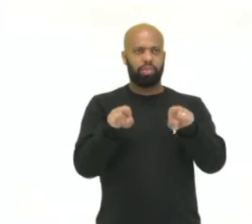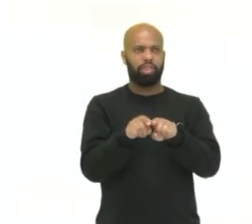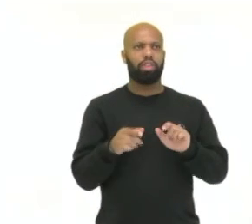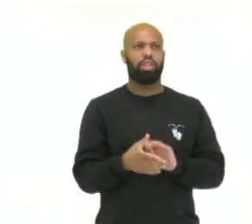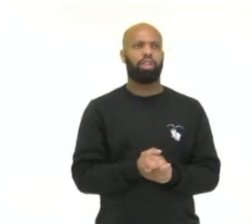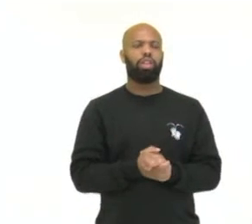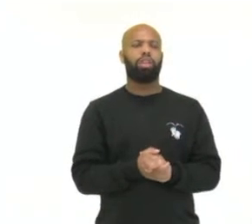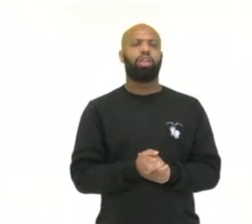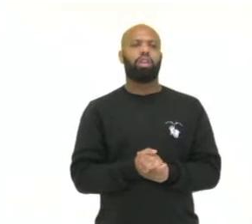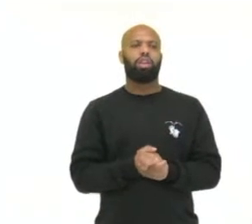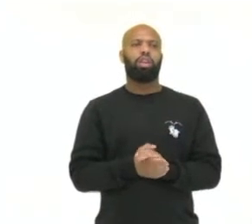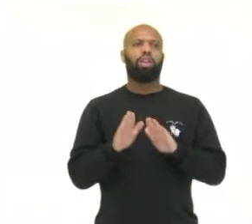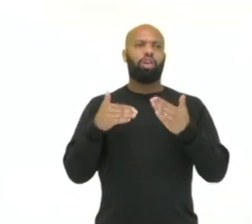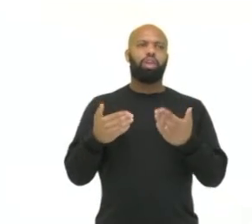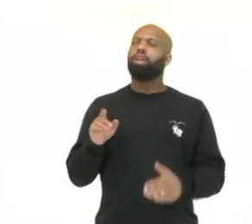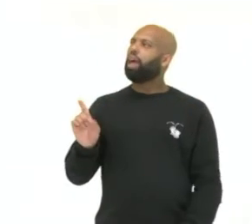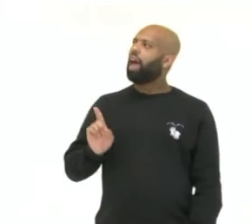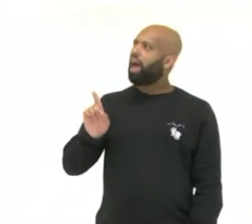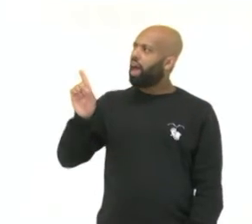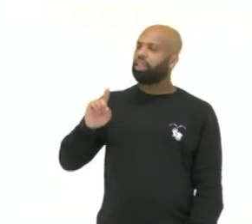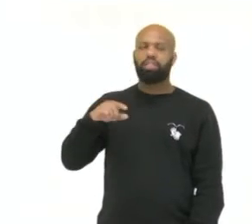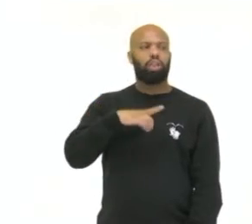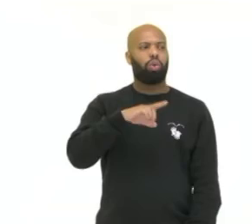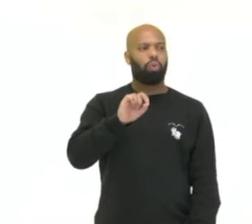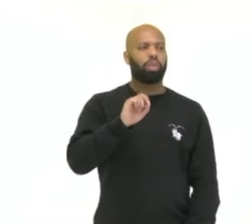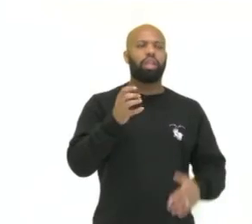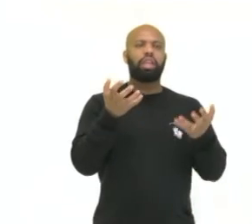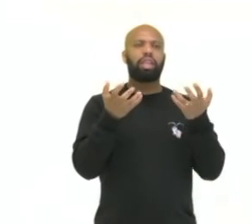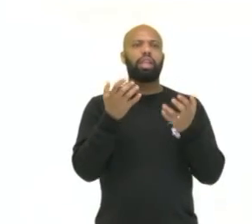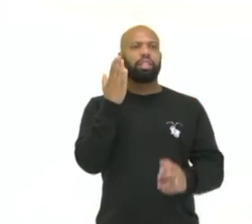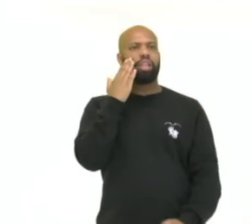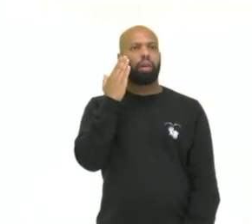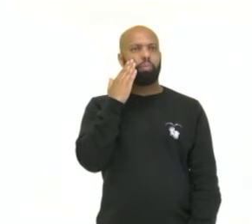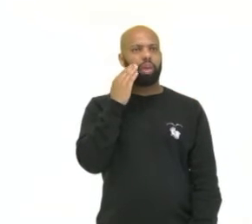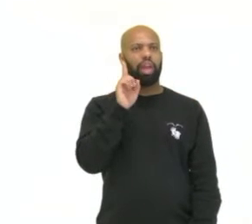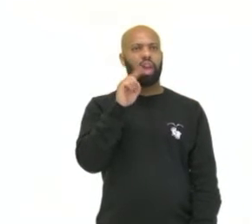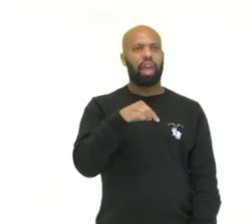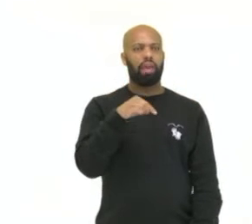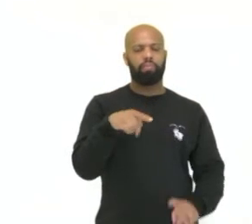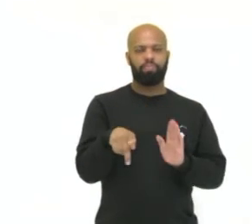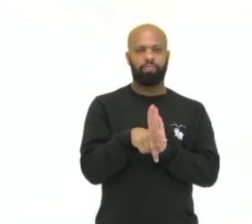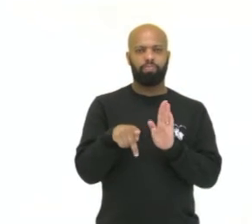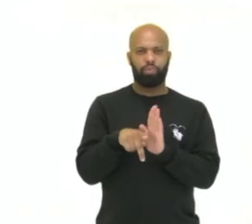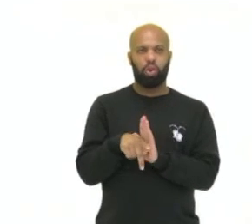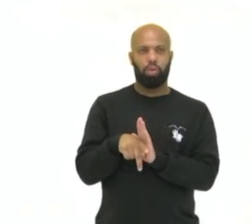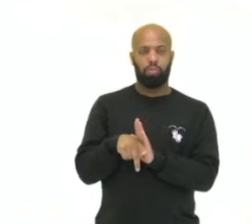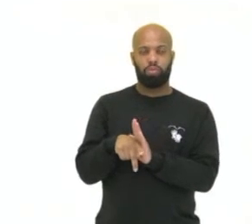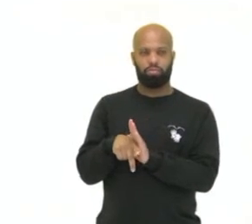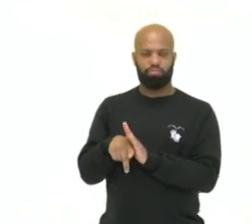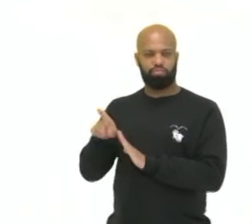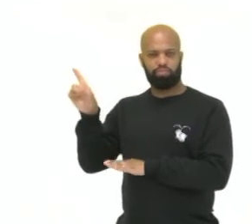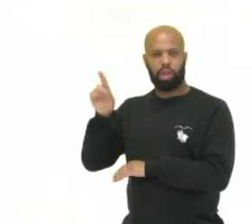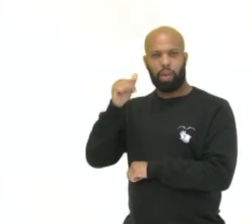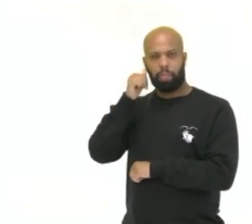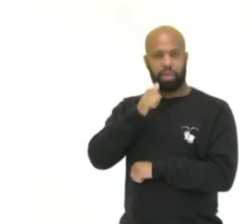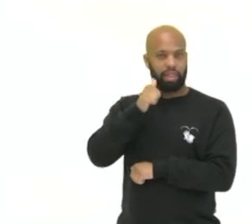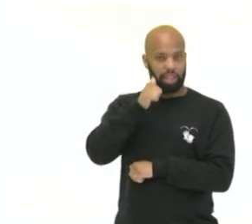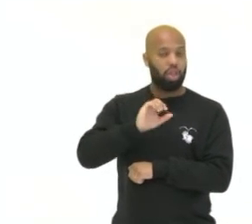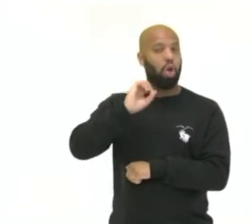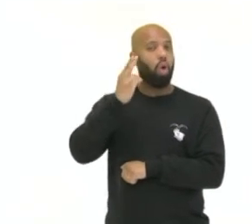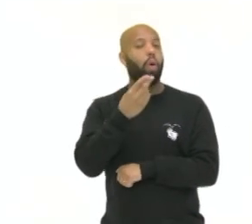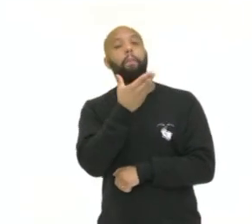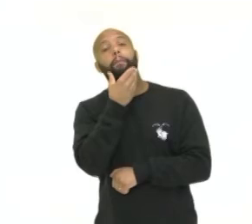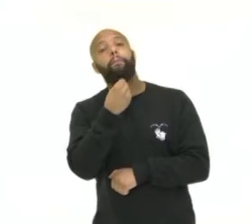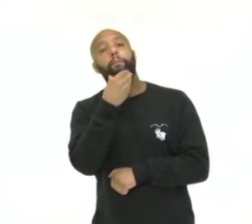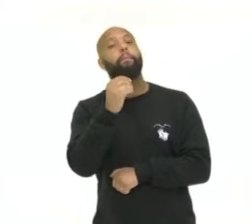Então, aqui nós queremos saber, né, se se trata de um cariótipo de um homem